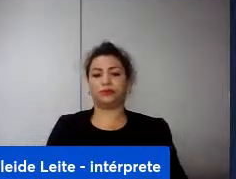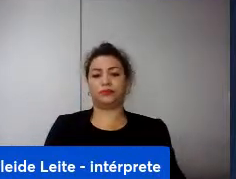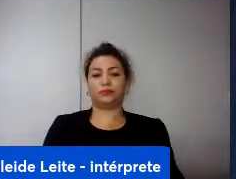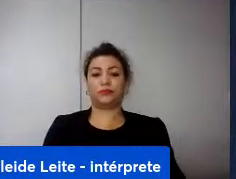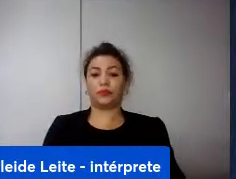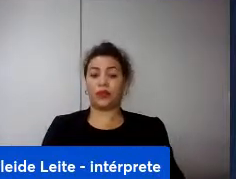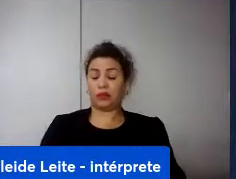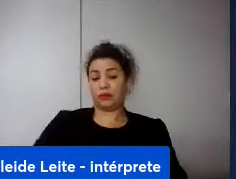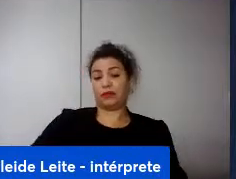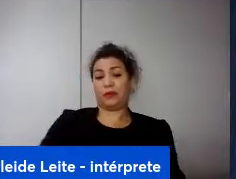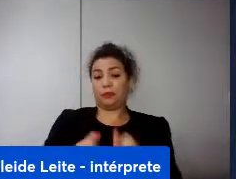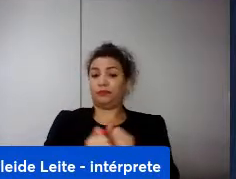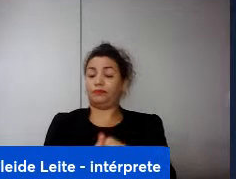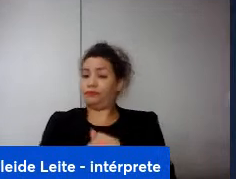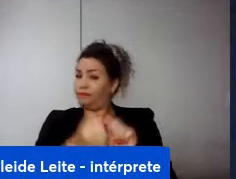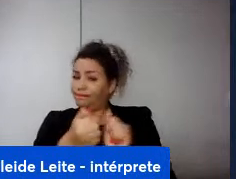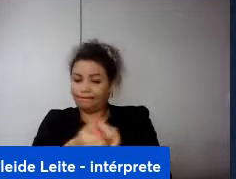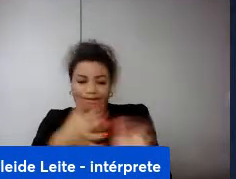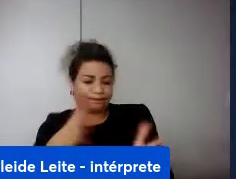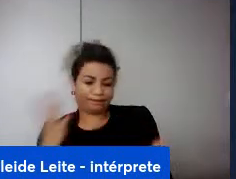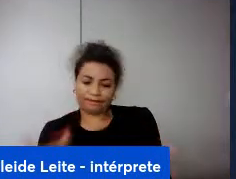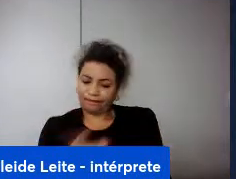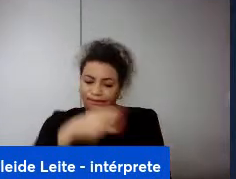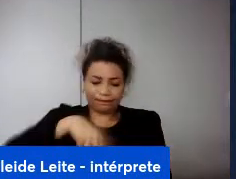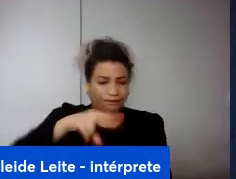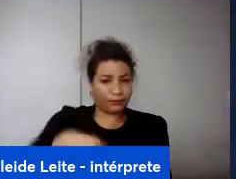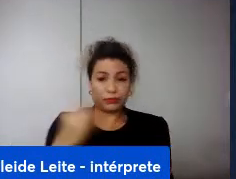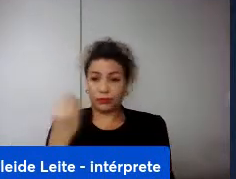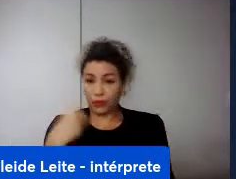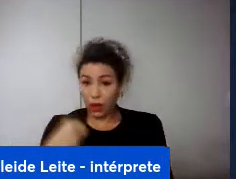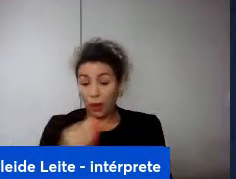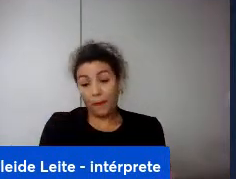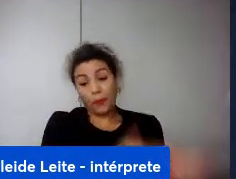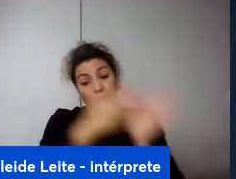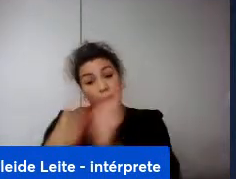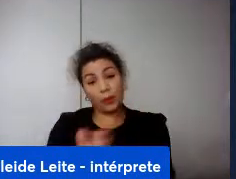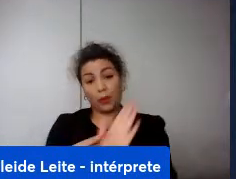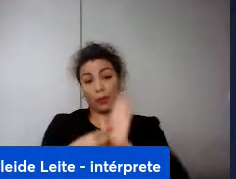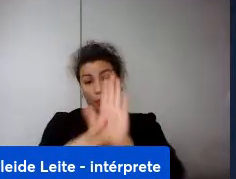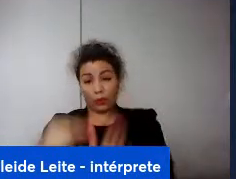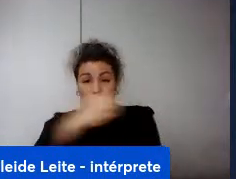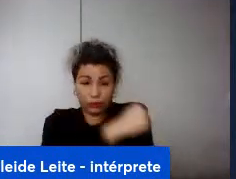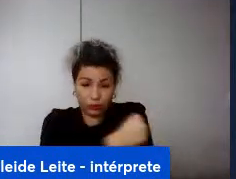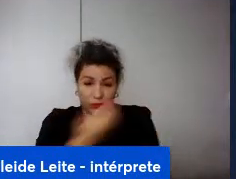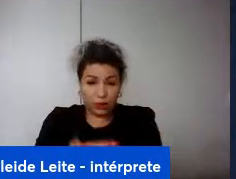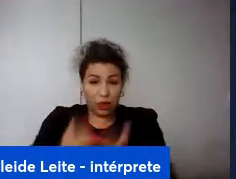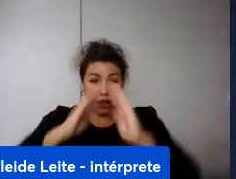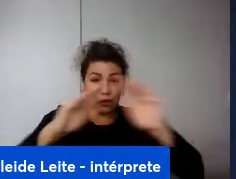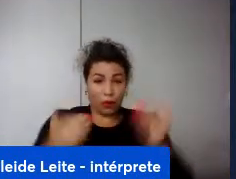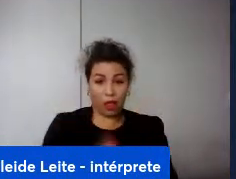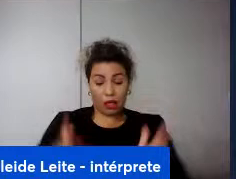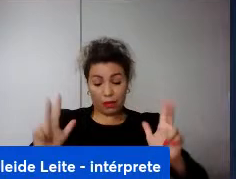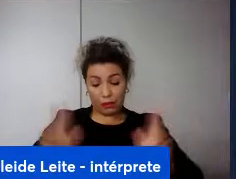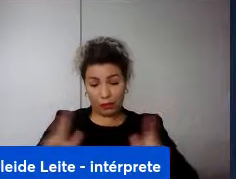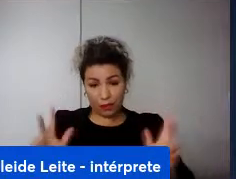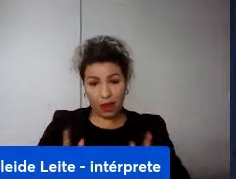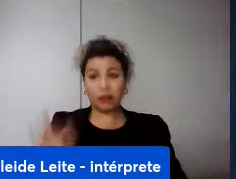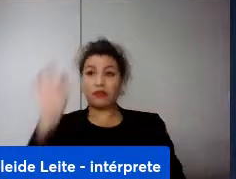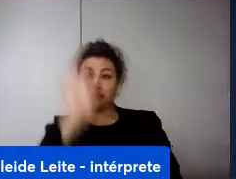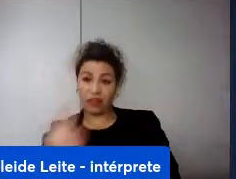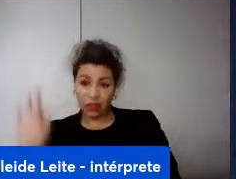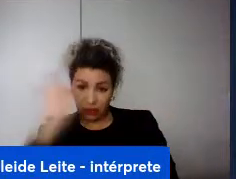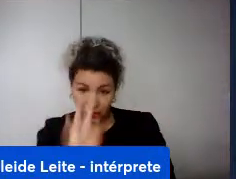de proficiência em leitura, e, por outro lado, mostra que os estudantes das escolas particulares e